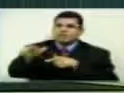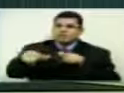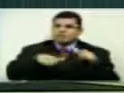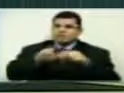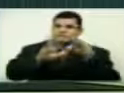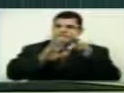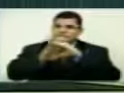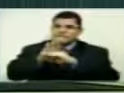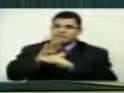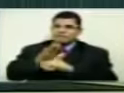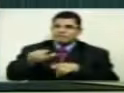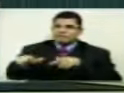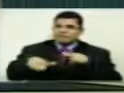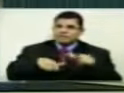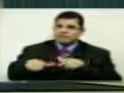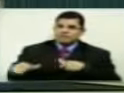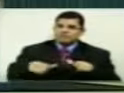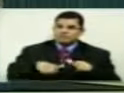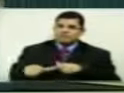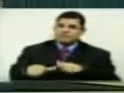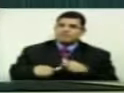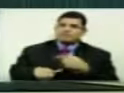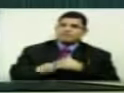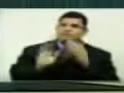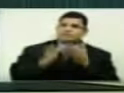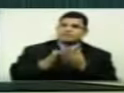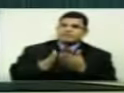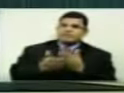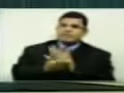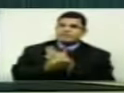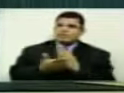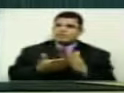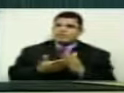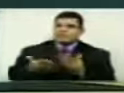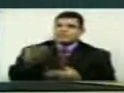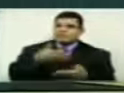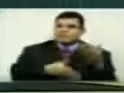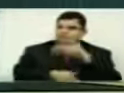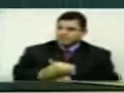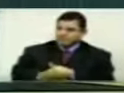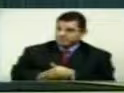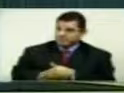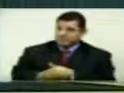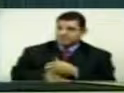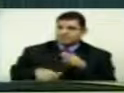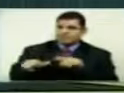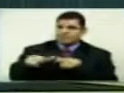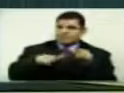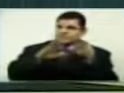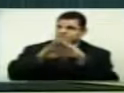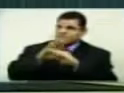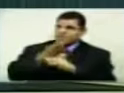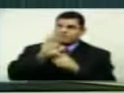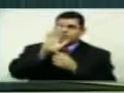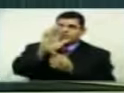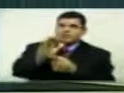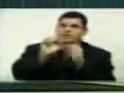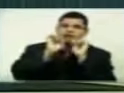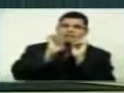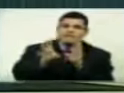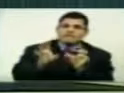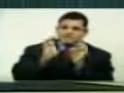foi o negocista, que já foi o agente da negociação, da venda